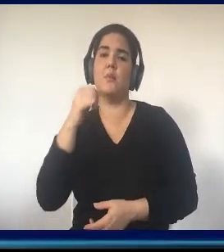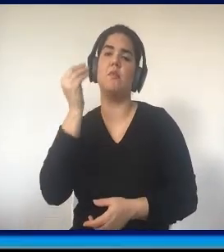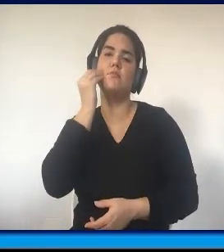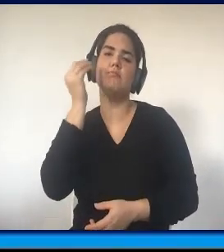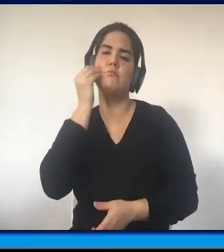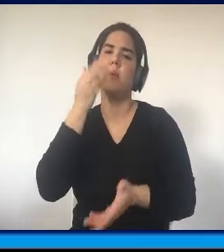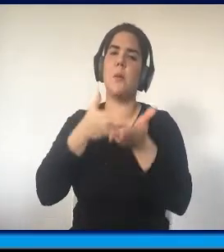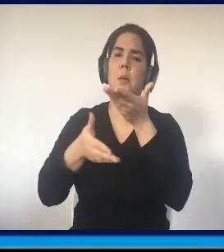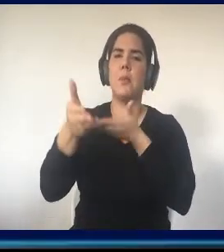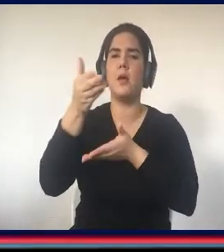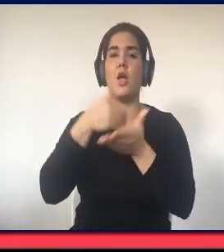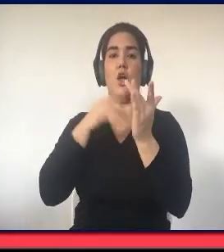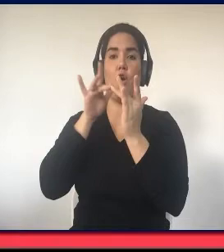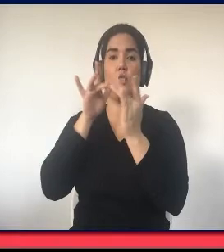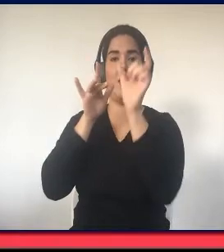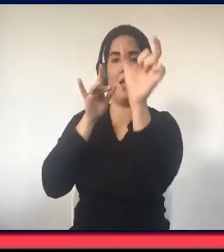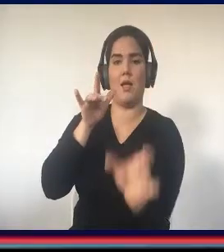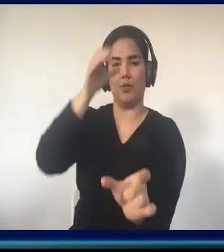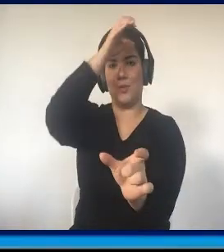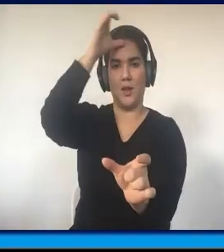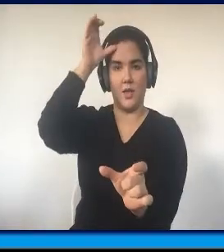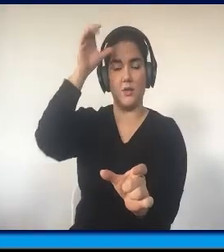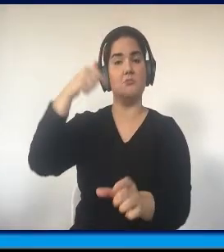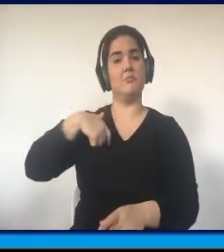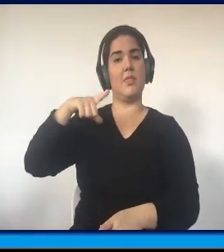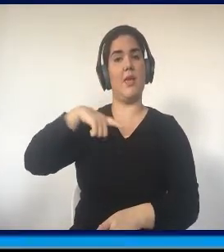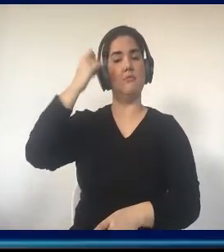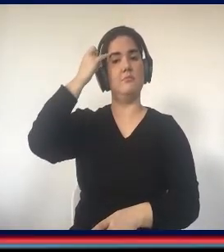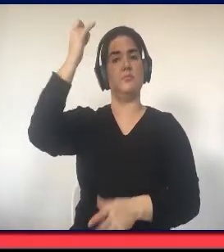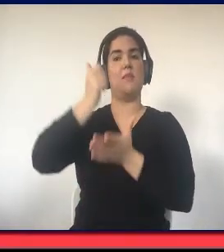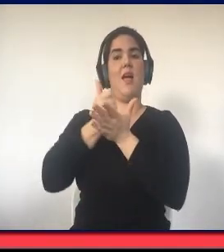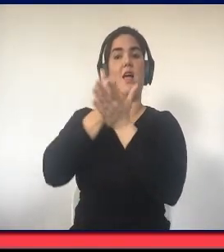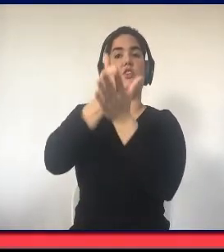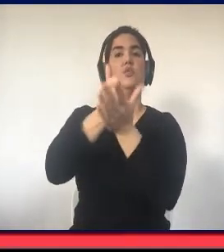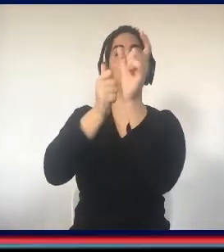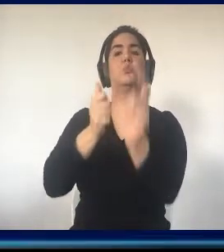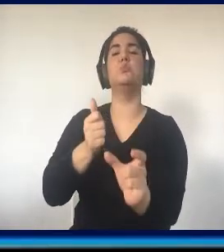Então, você tem uma solução para aquela dor do seu cliente. Qual é a dor? Meu filho está sem fazer alguma